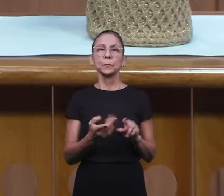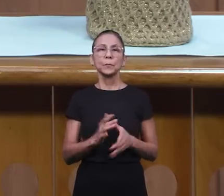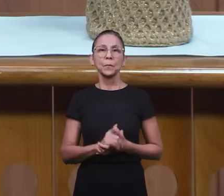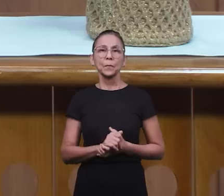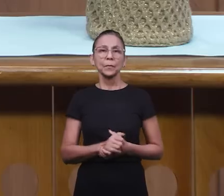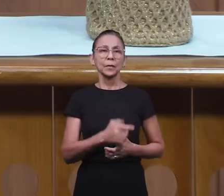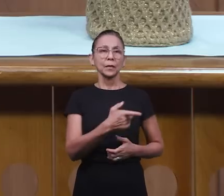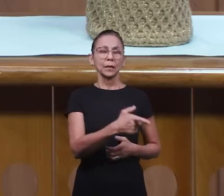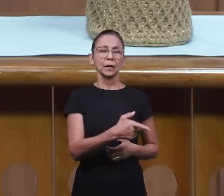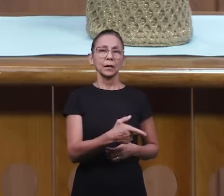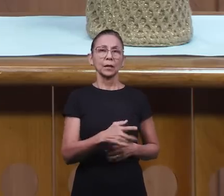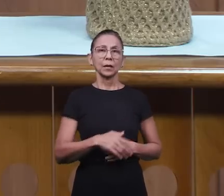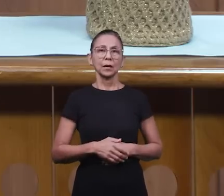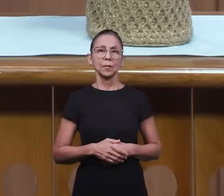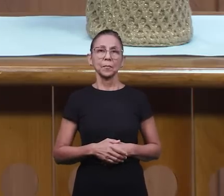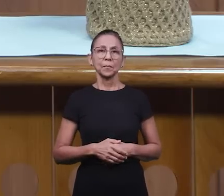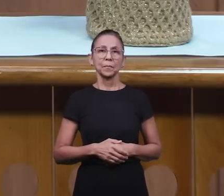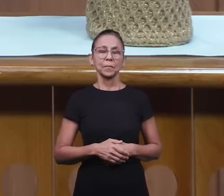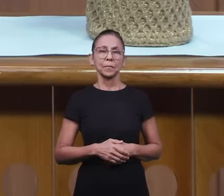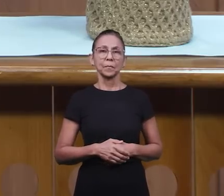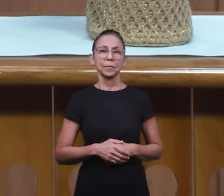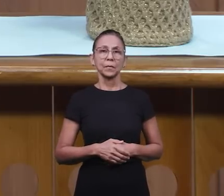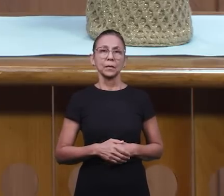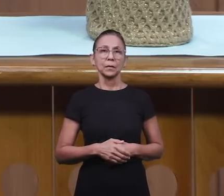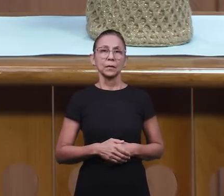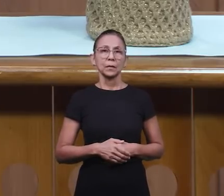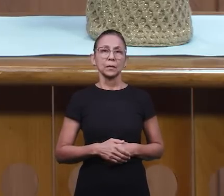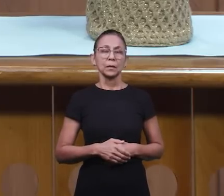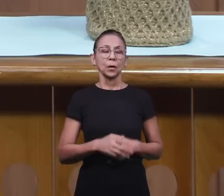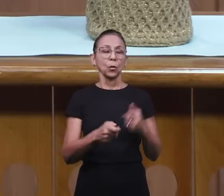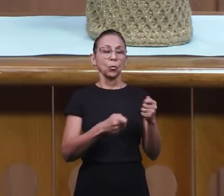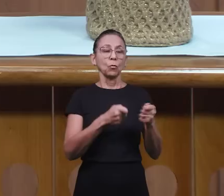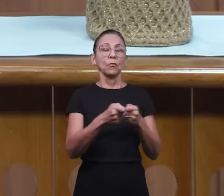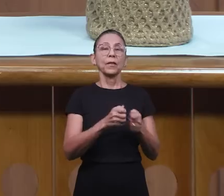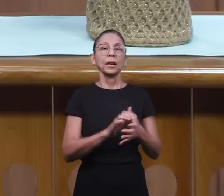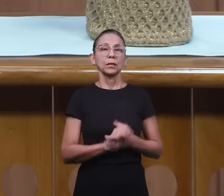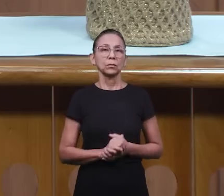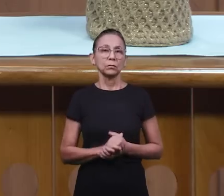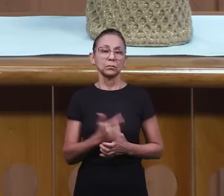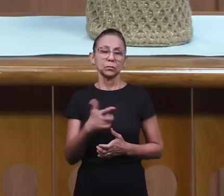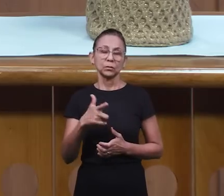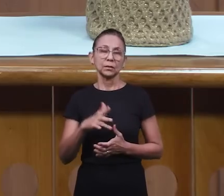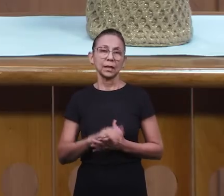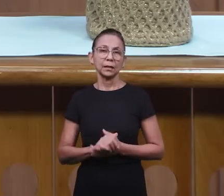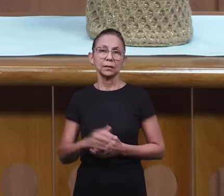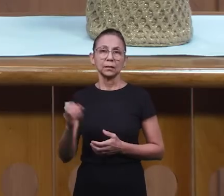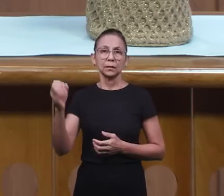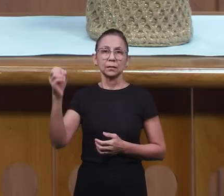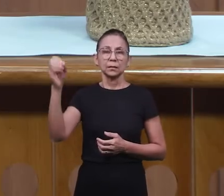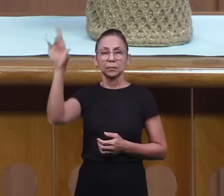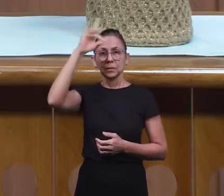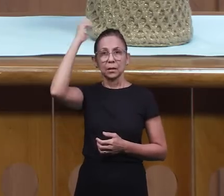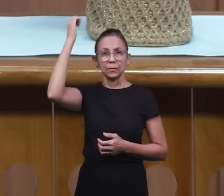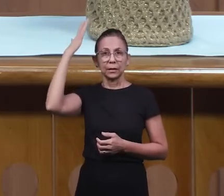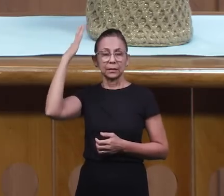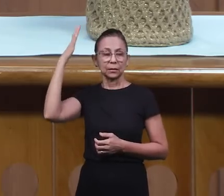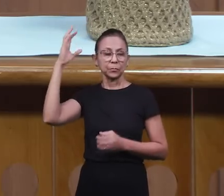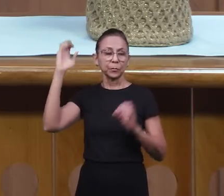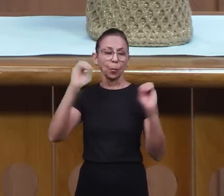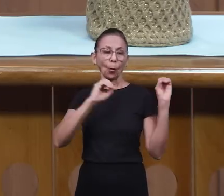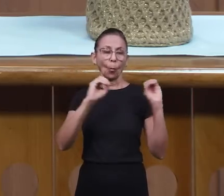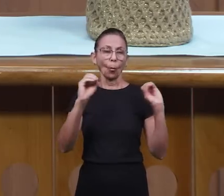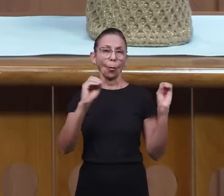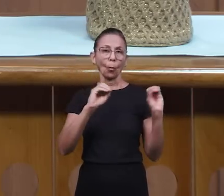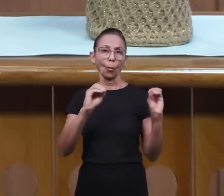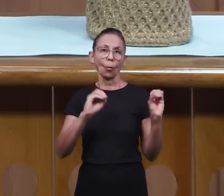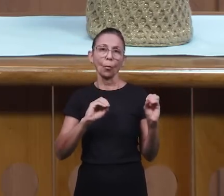governo desse culto é sem autoridade do Espírito Santo. A palavra desse culto é sem revelação do Espírito Santo. E é